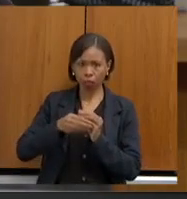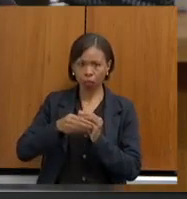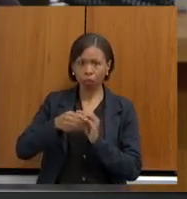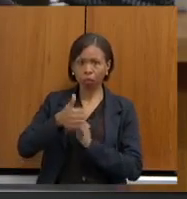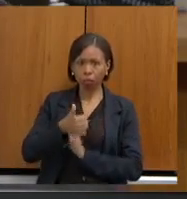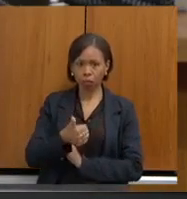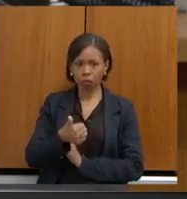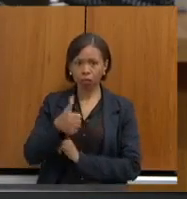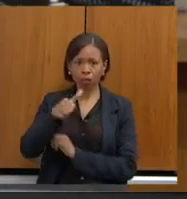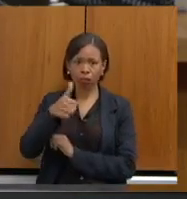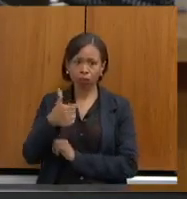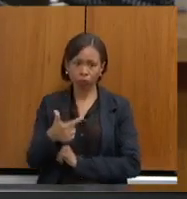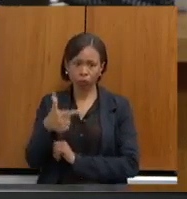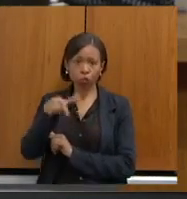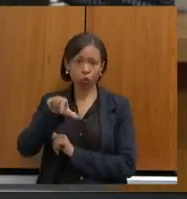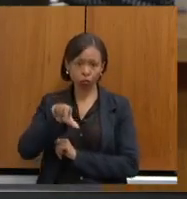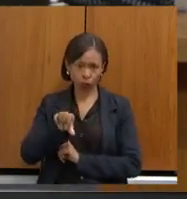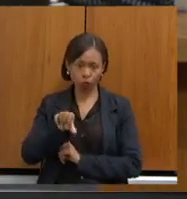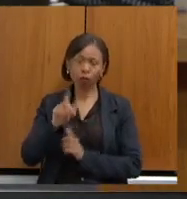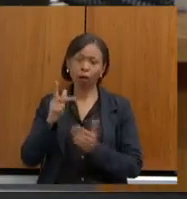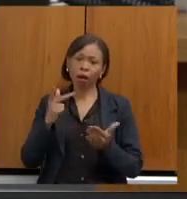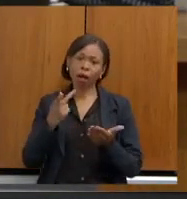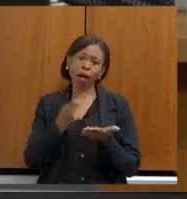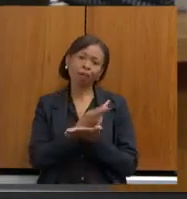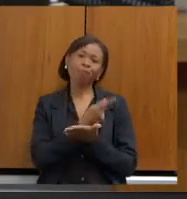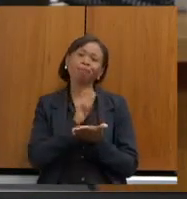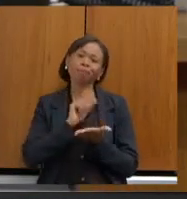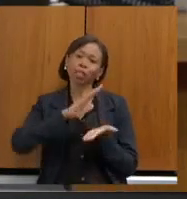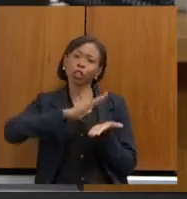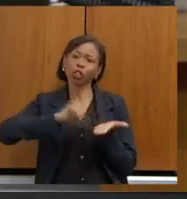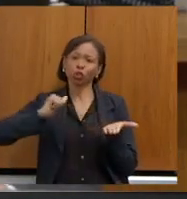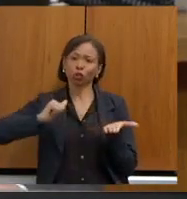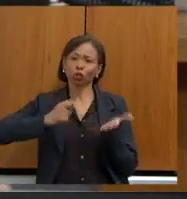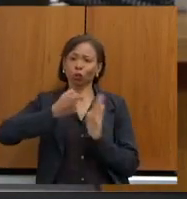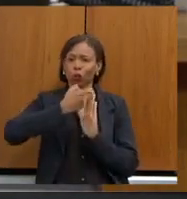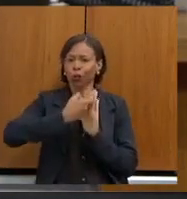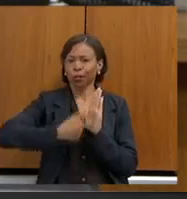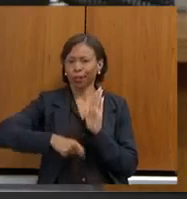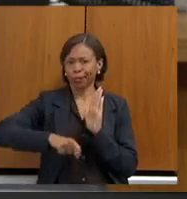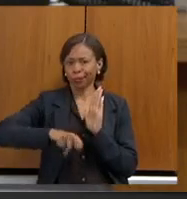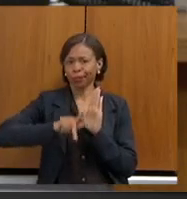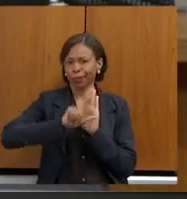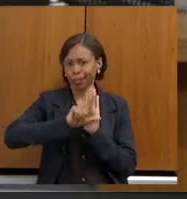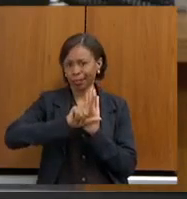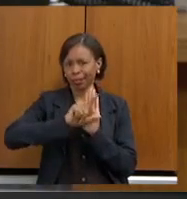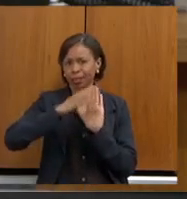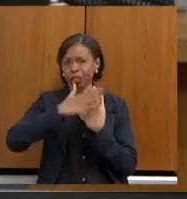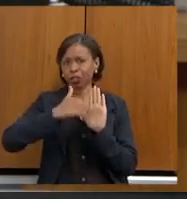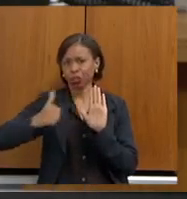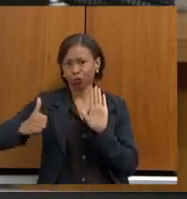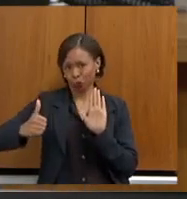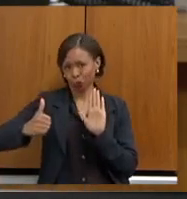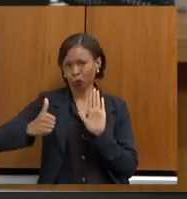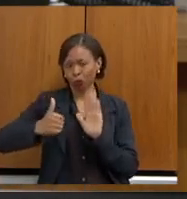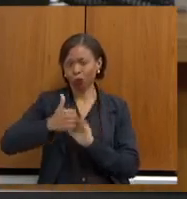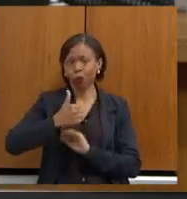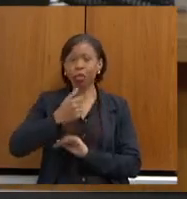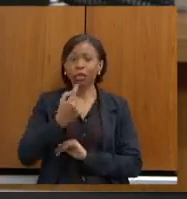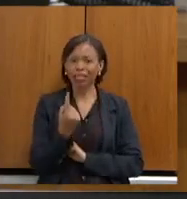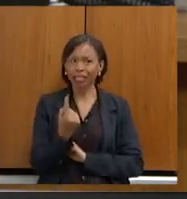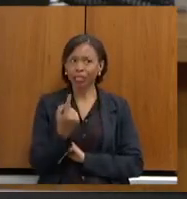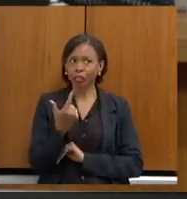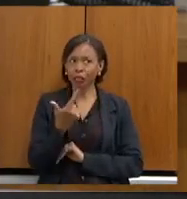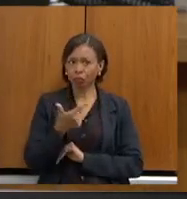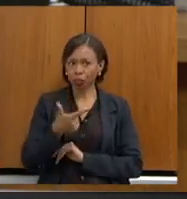acabou saindo do texto do anexo I da referida lei complementar 129